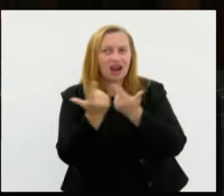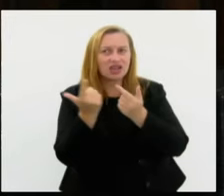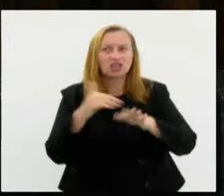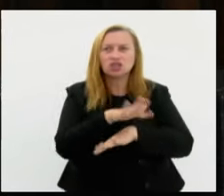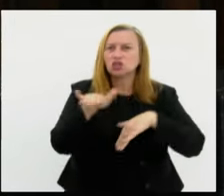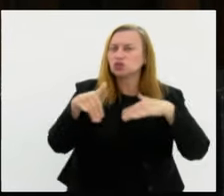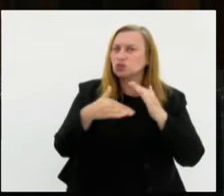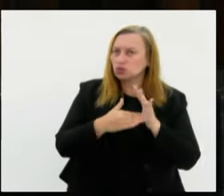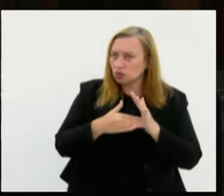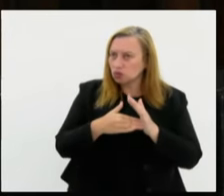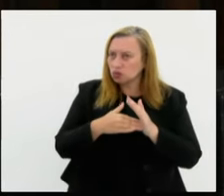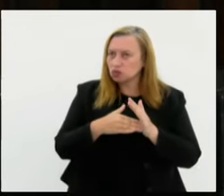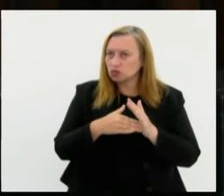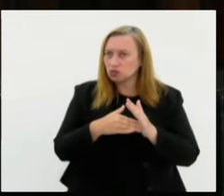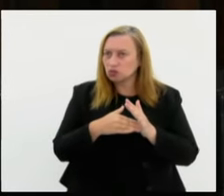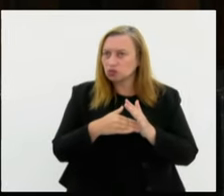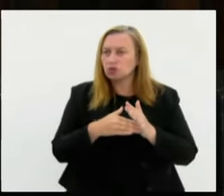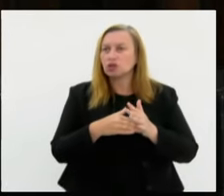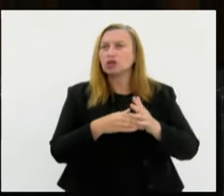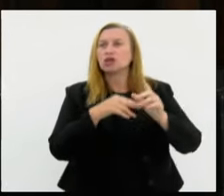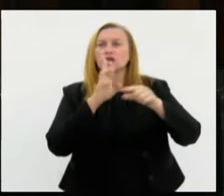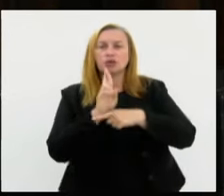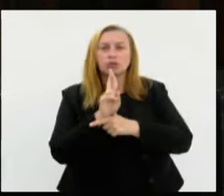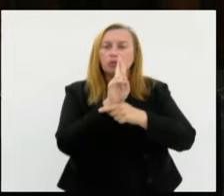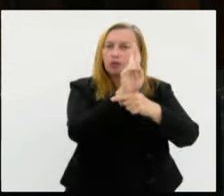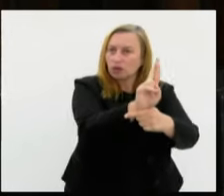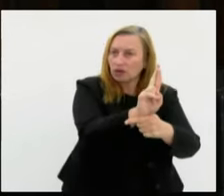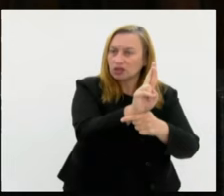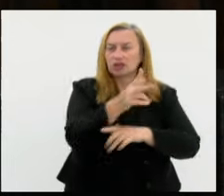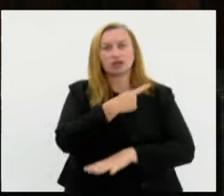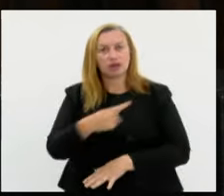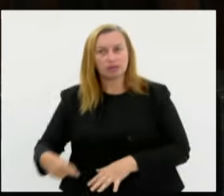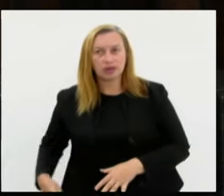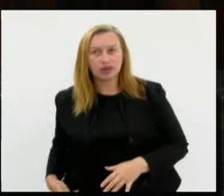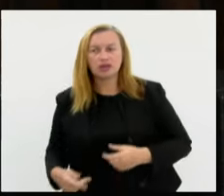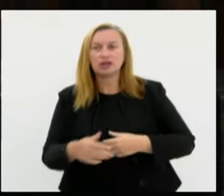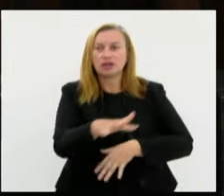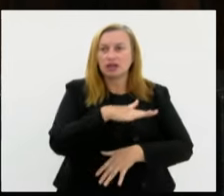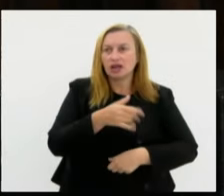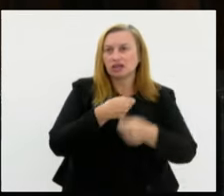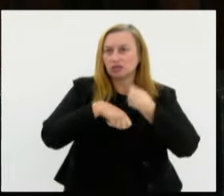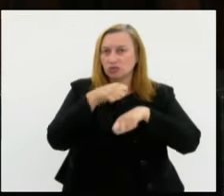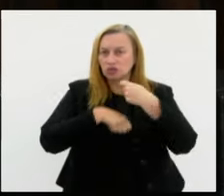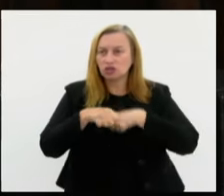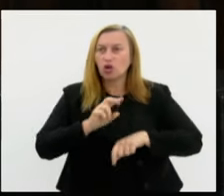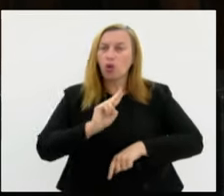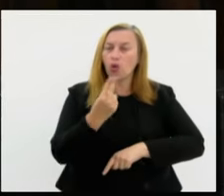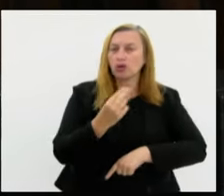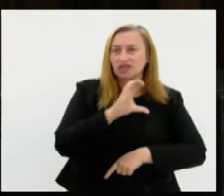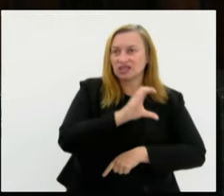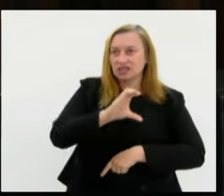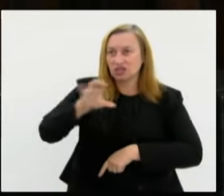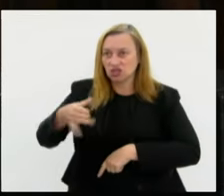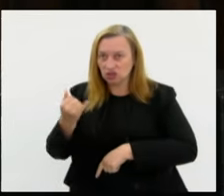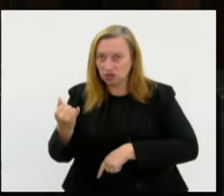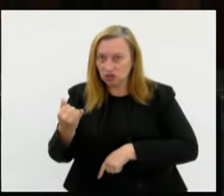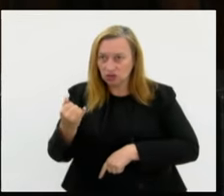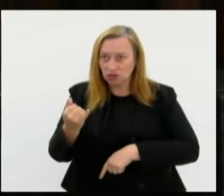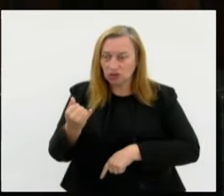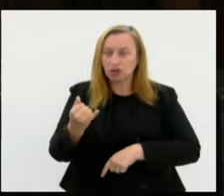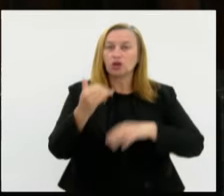seus ritos, seja na Procuradoria, seja na Presidência, no processo administrativo ou no âmbito da CCJ, foi